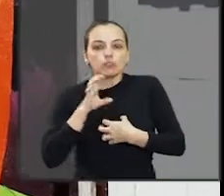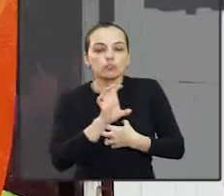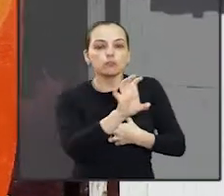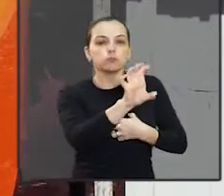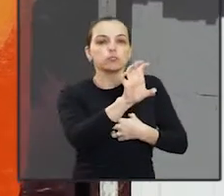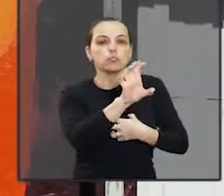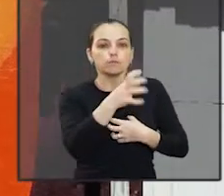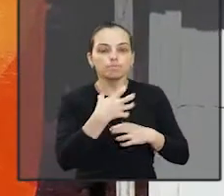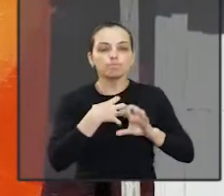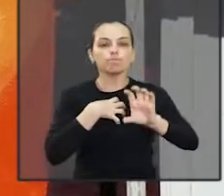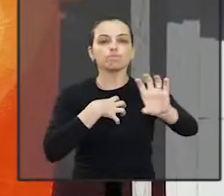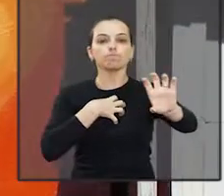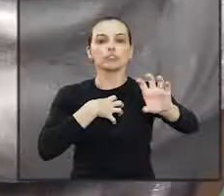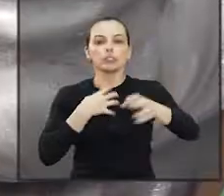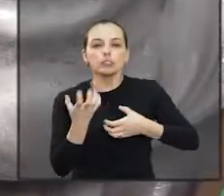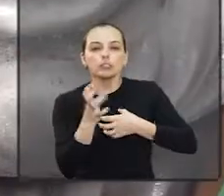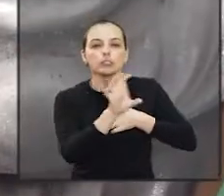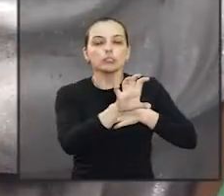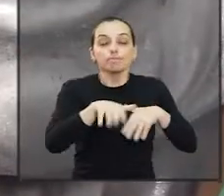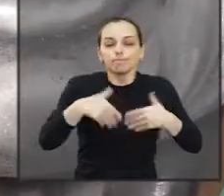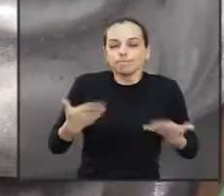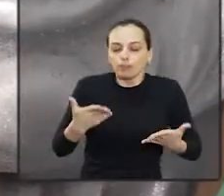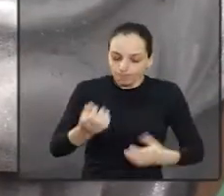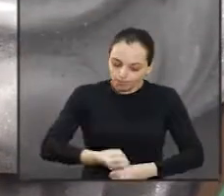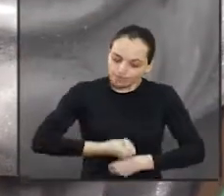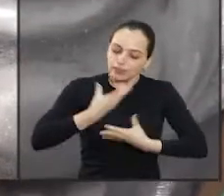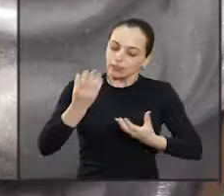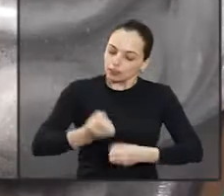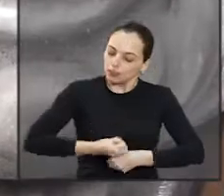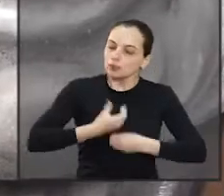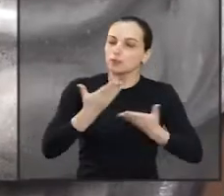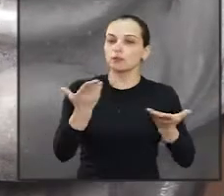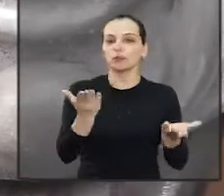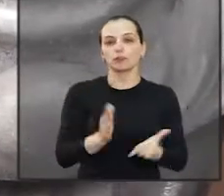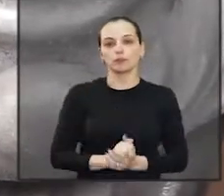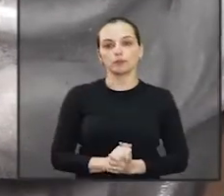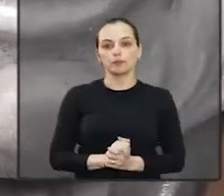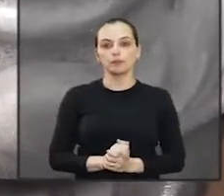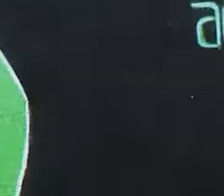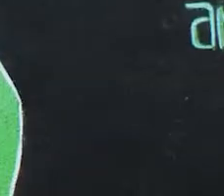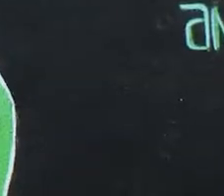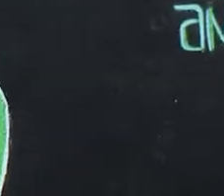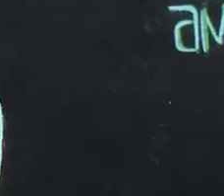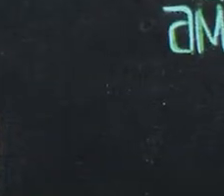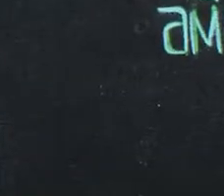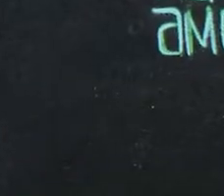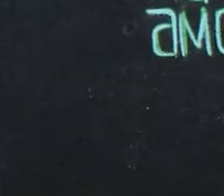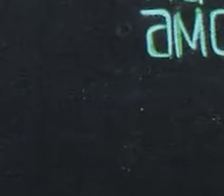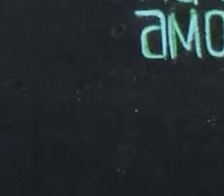ela tá passando na rua, ela consegue se enxergar no trabalho, então é um negócio que realmente gera um lance bem espontâneo, assim.